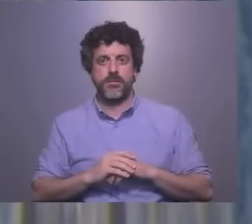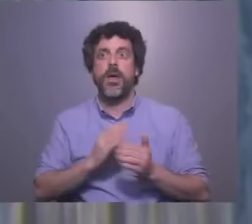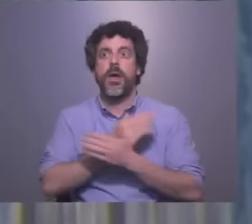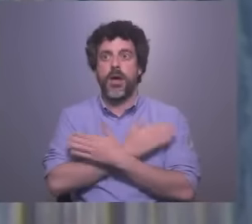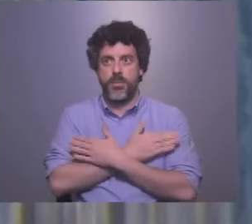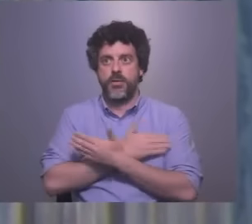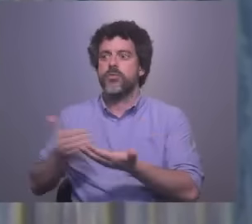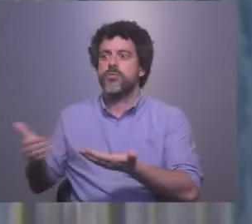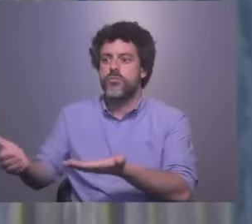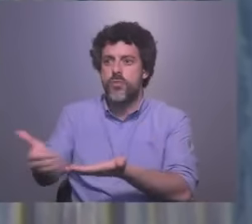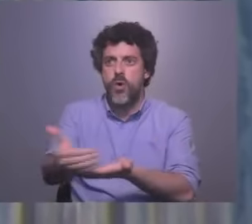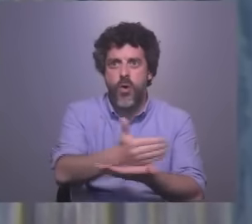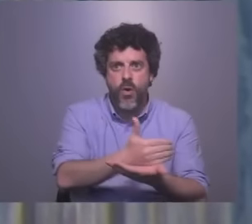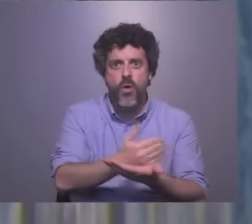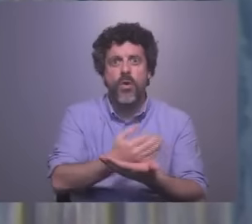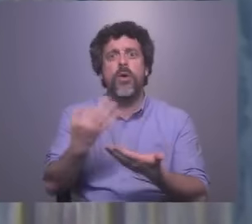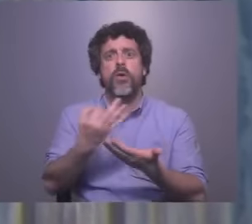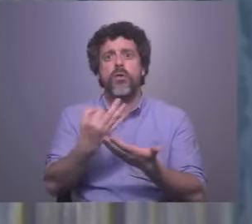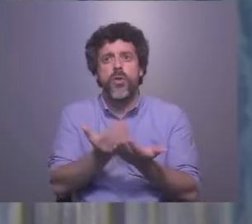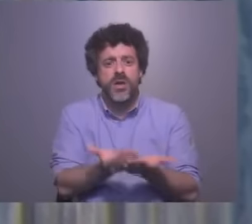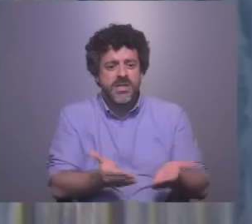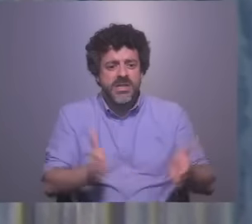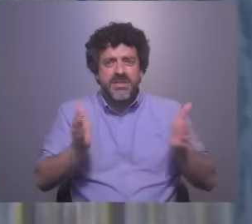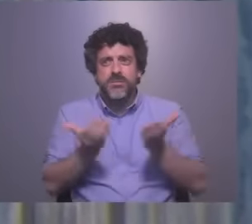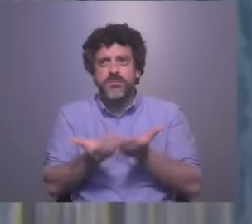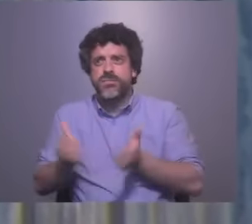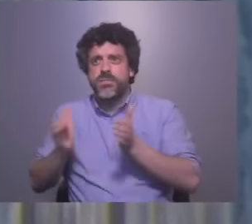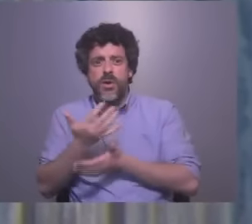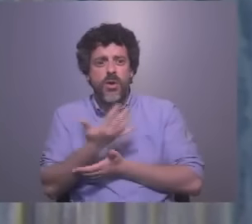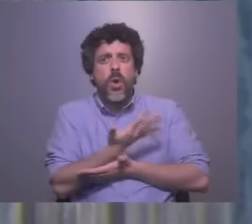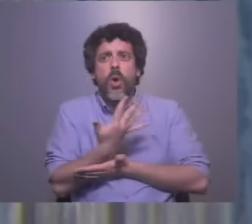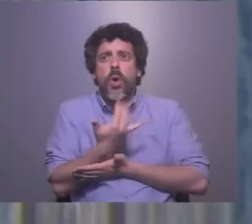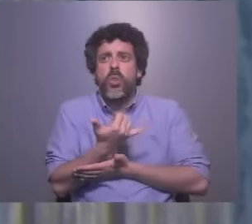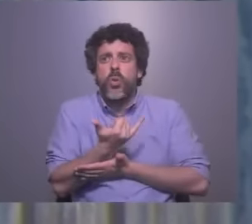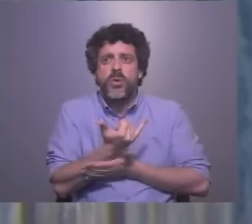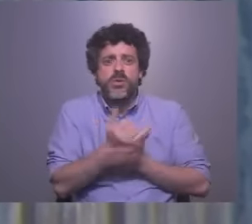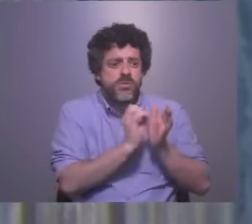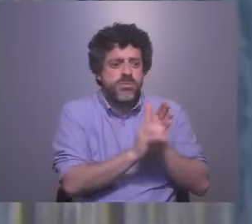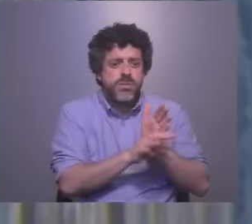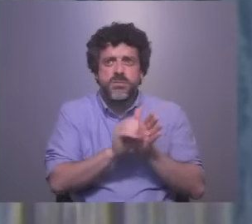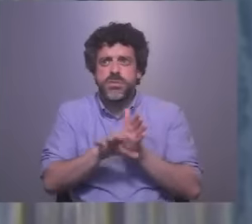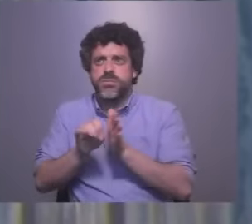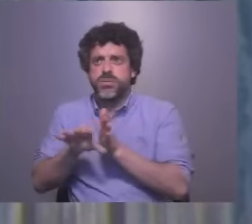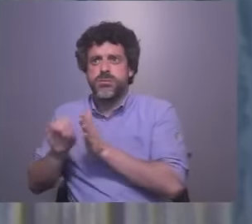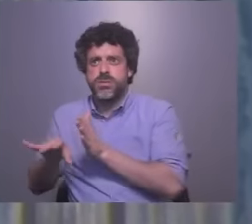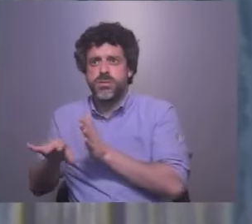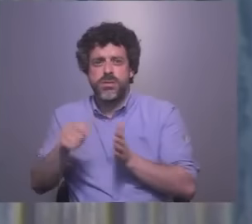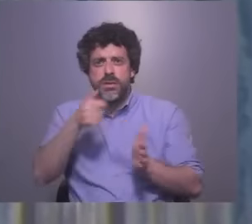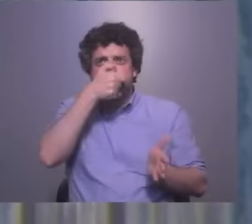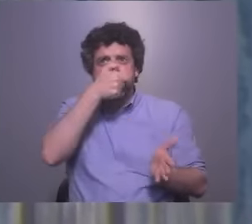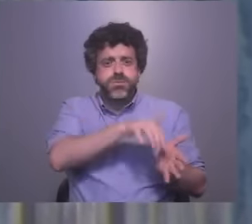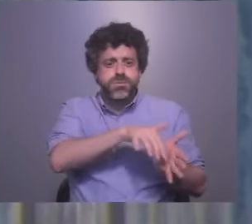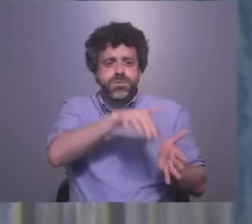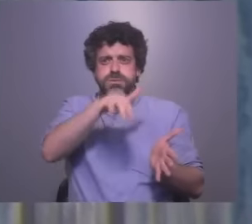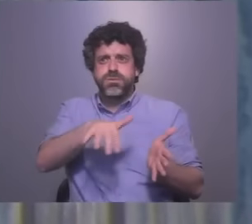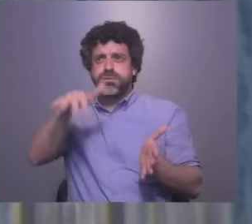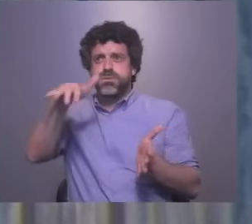disse aos discípulos: recolhei os bocados que sobraram, para que nada se perca.